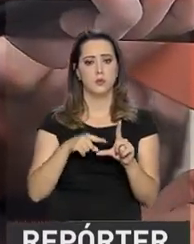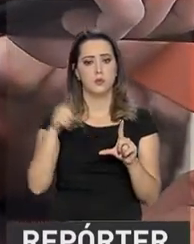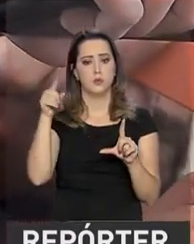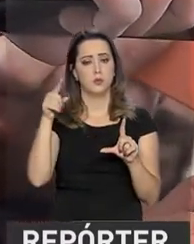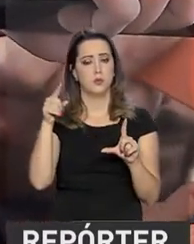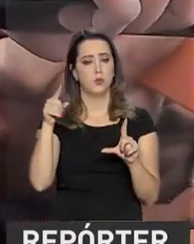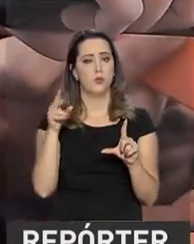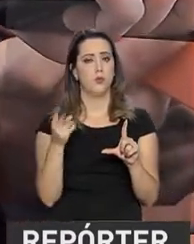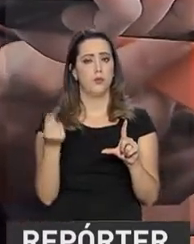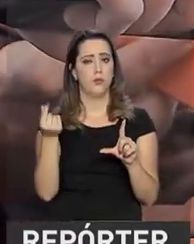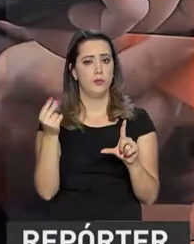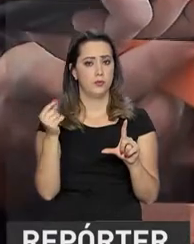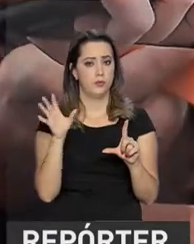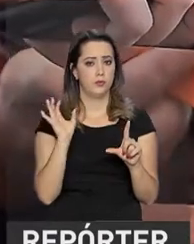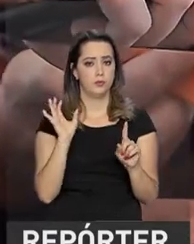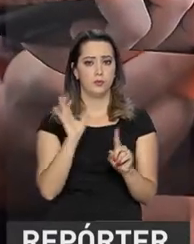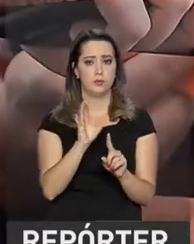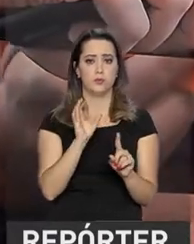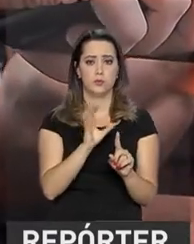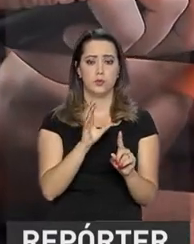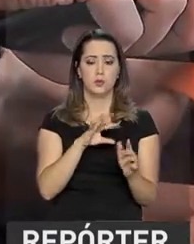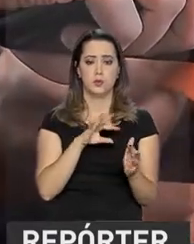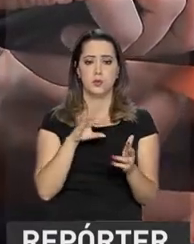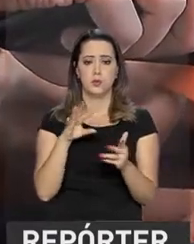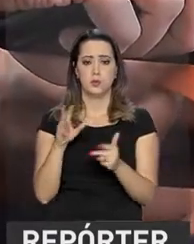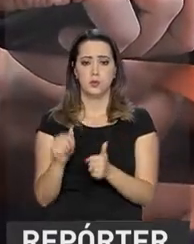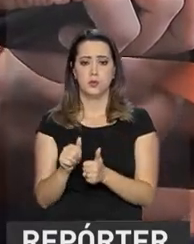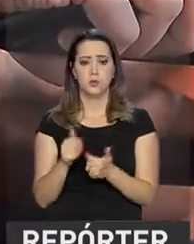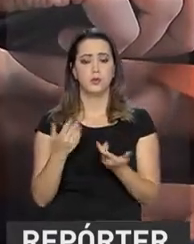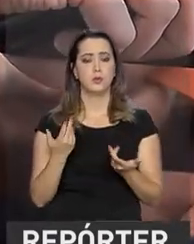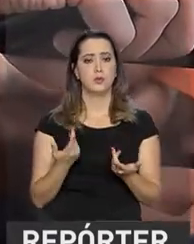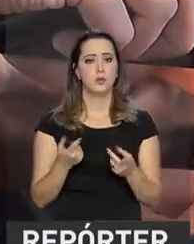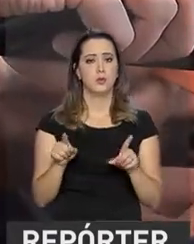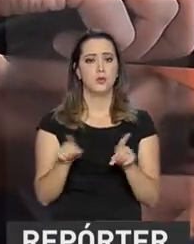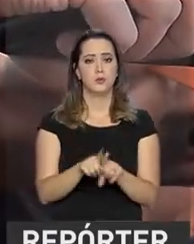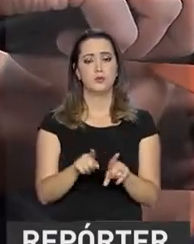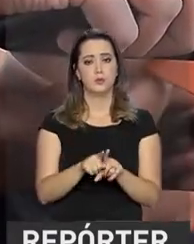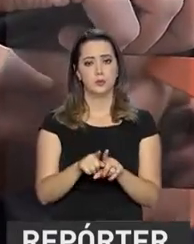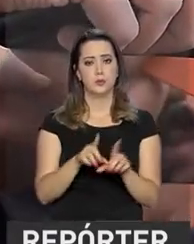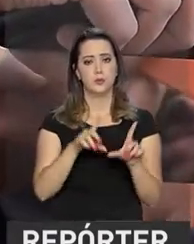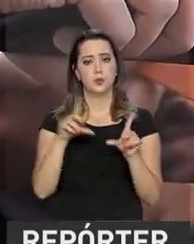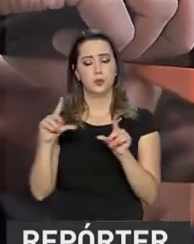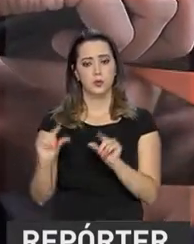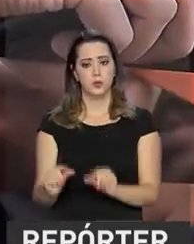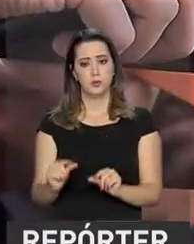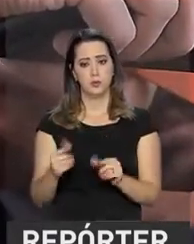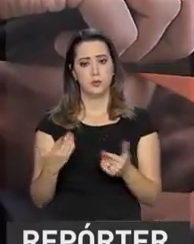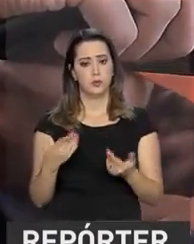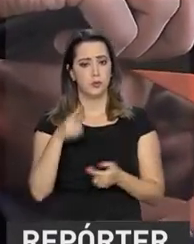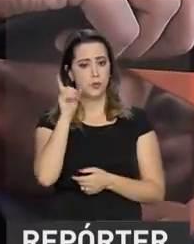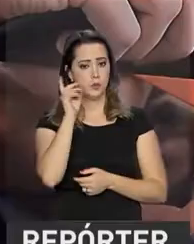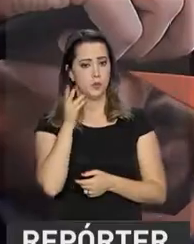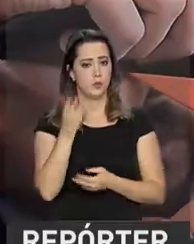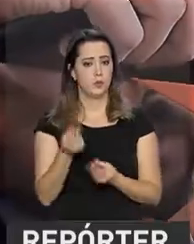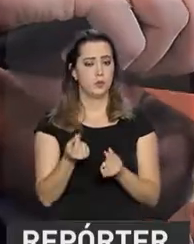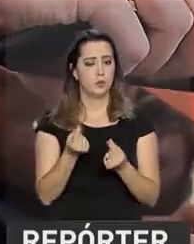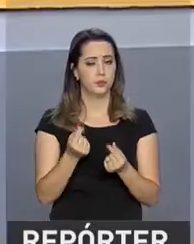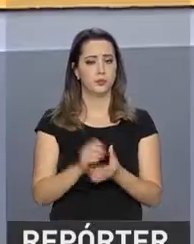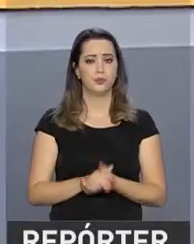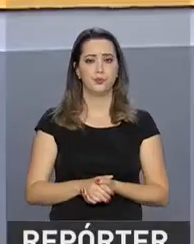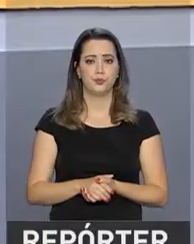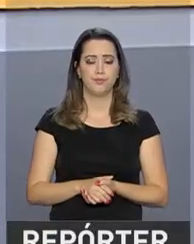os preços refletindo os mercados de câmbio o mercado internacional como baixado como aconteceu ontem contribuíram